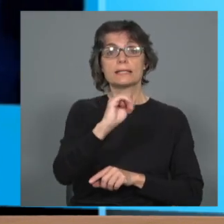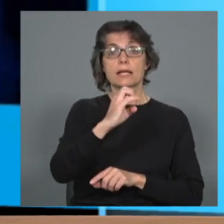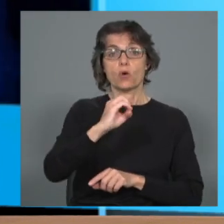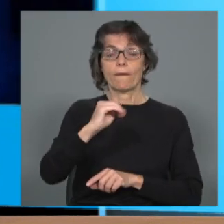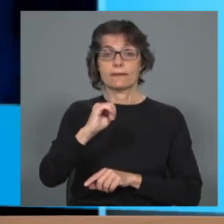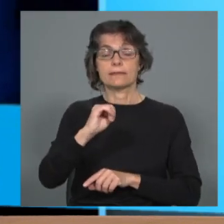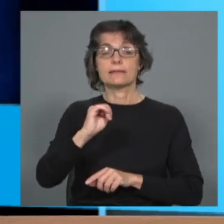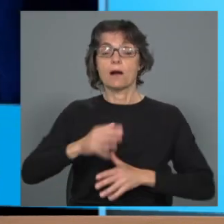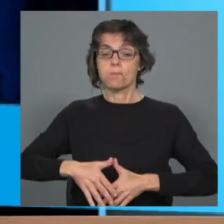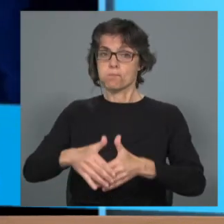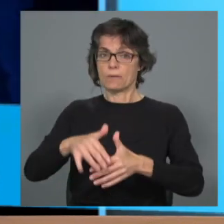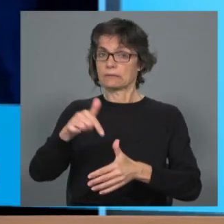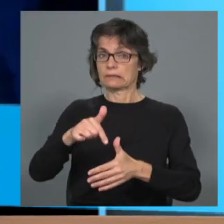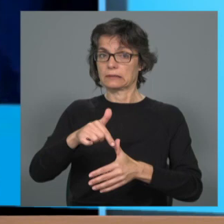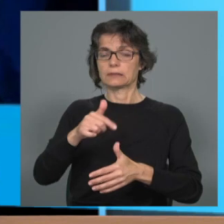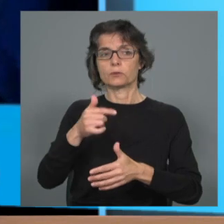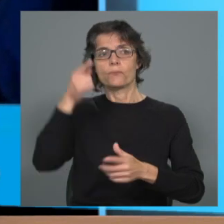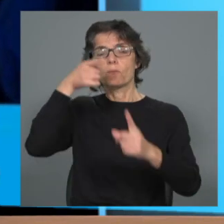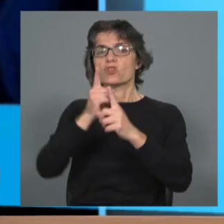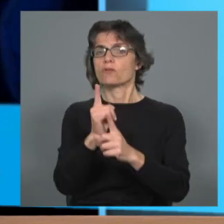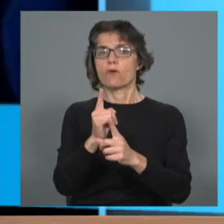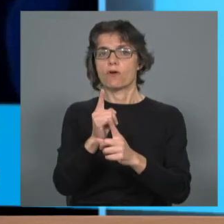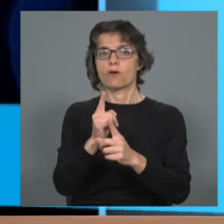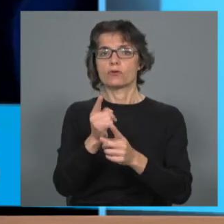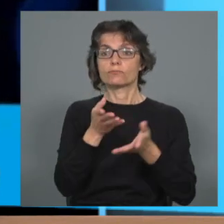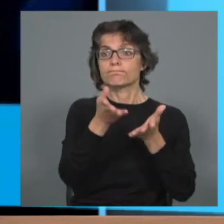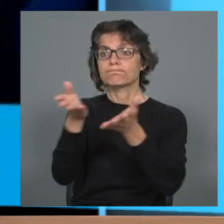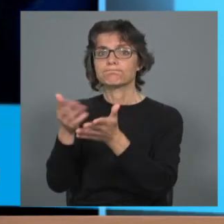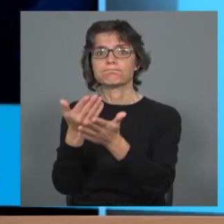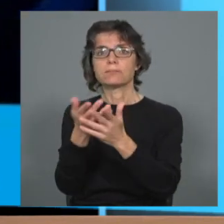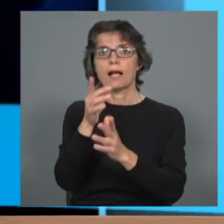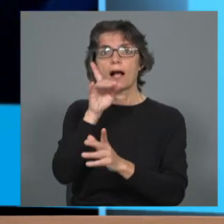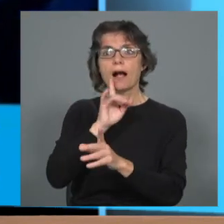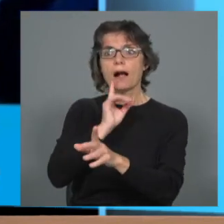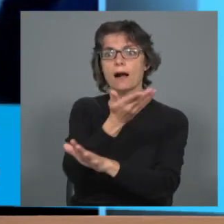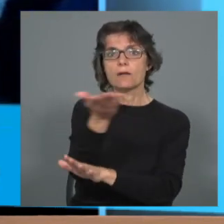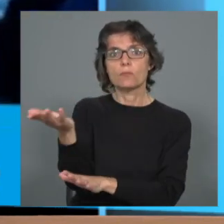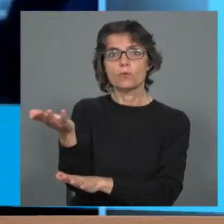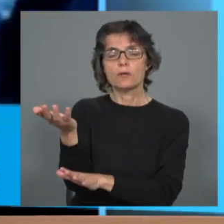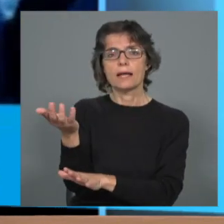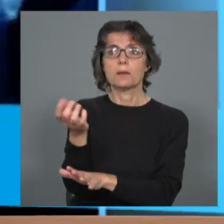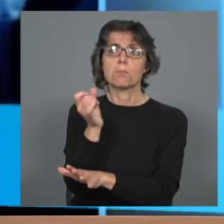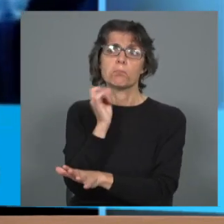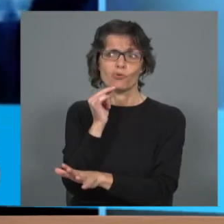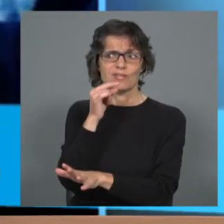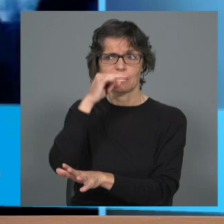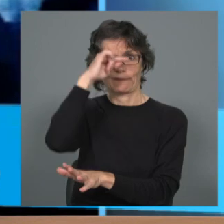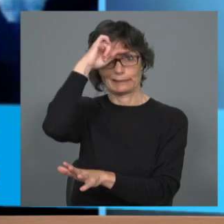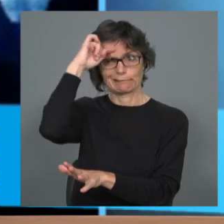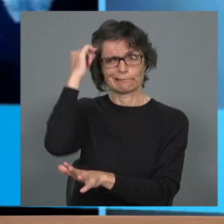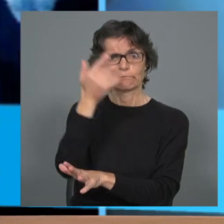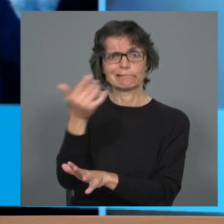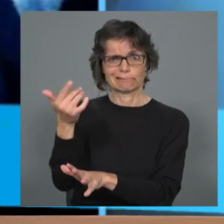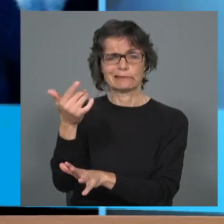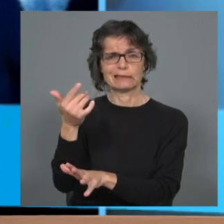pretendiam ajudar as mulheres que tinham alguma dificuldade em